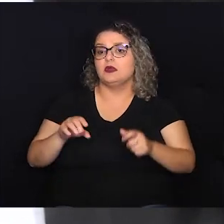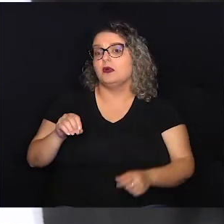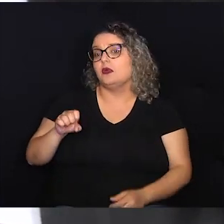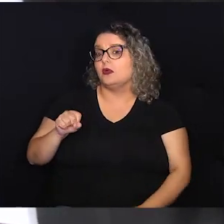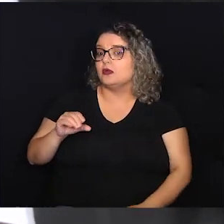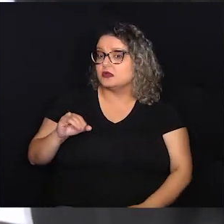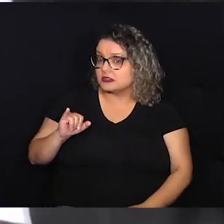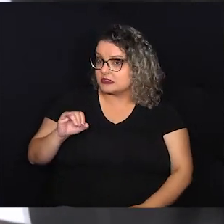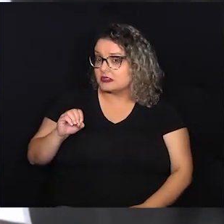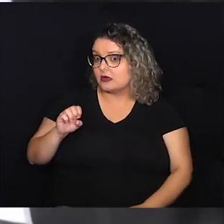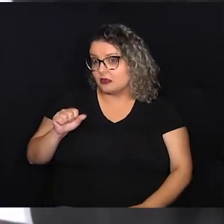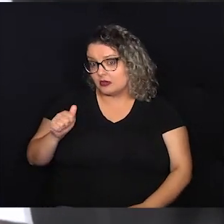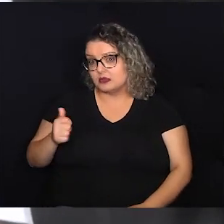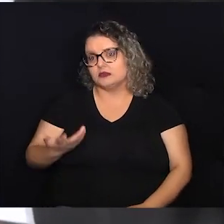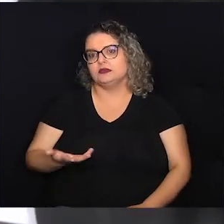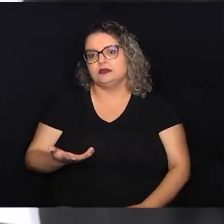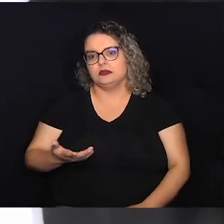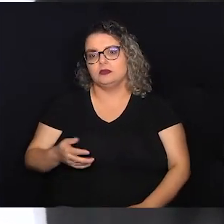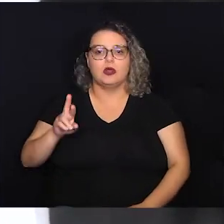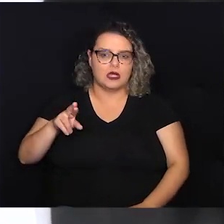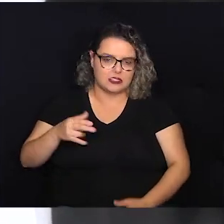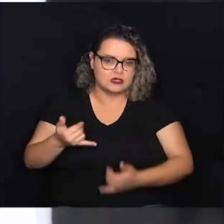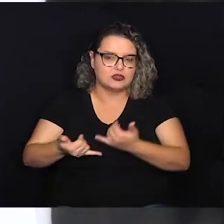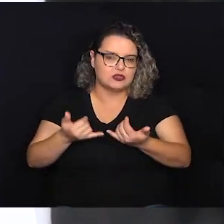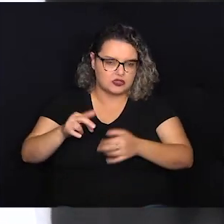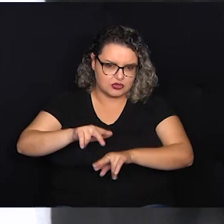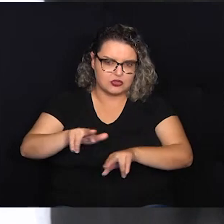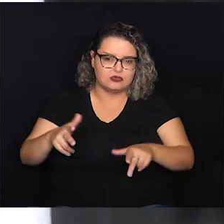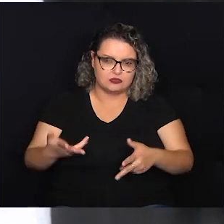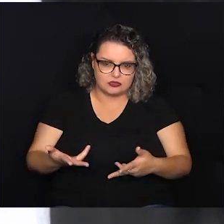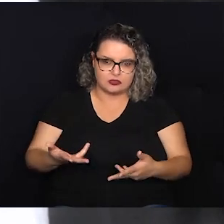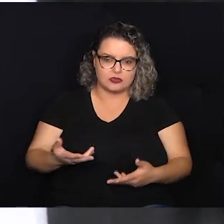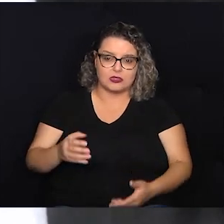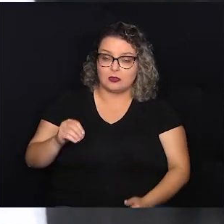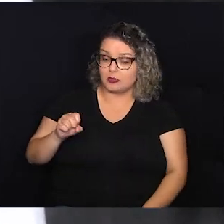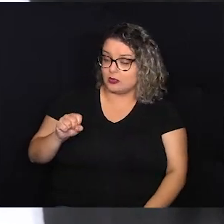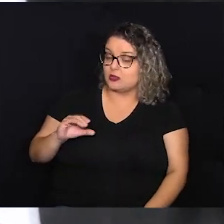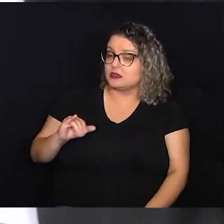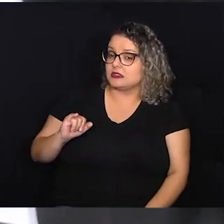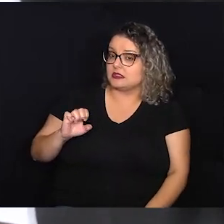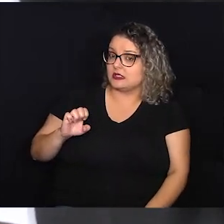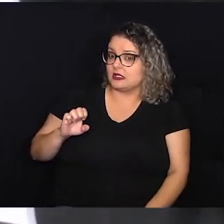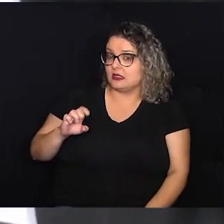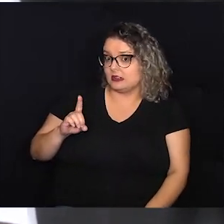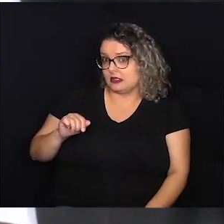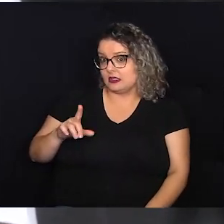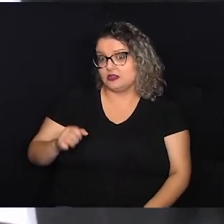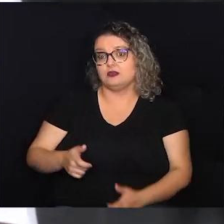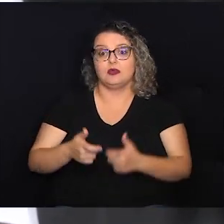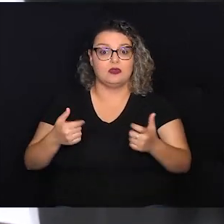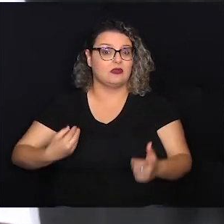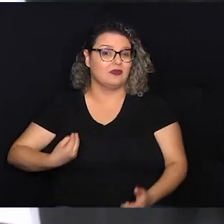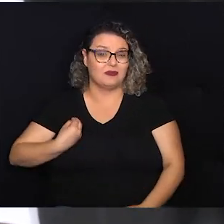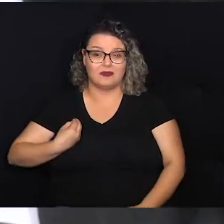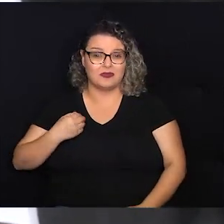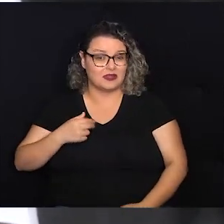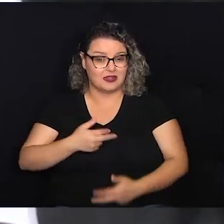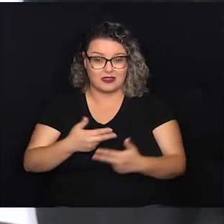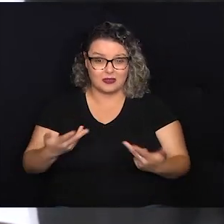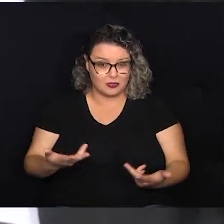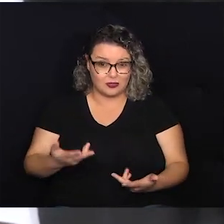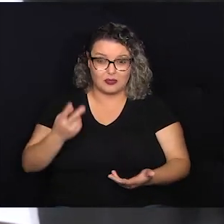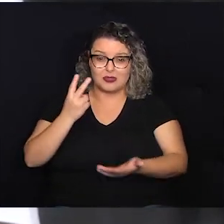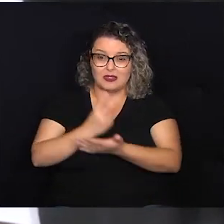trabalhei nessa área, fui uma pessoa muito ociosa, em detrimento do jogo, porque Certo. o jogo traz uma ociosidade